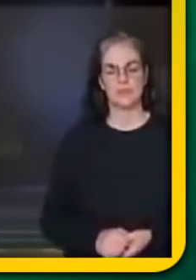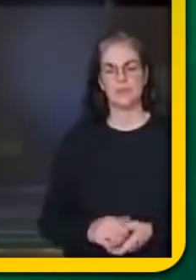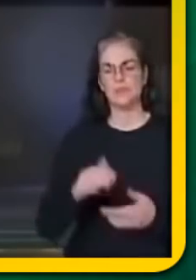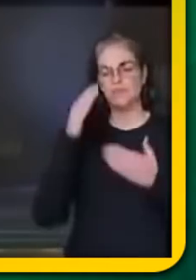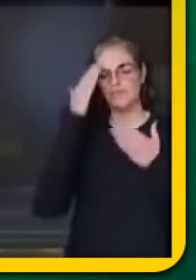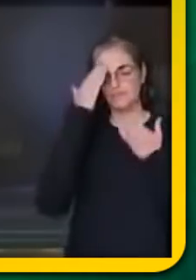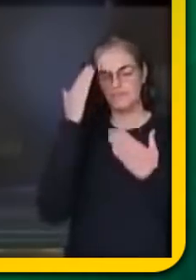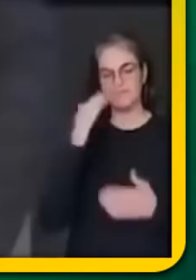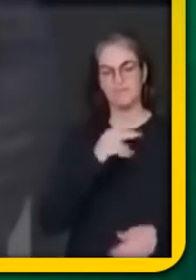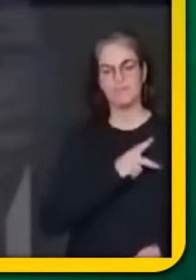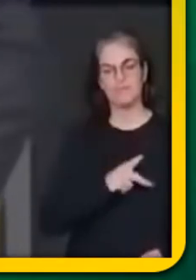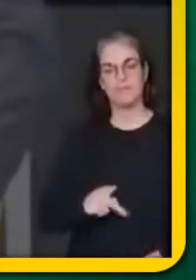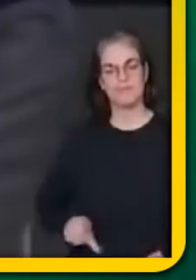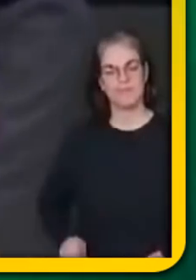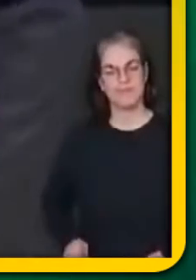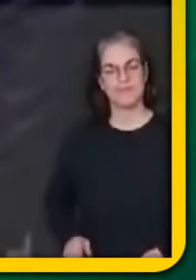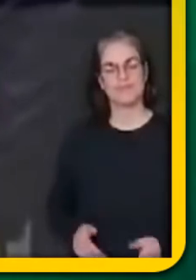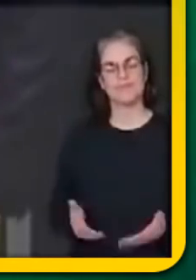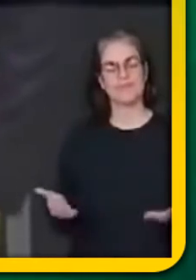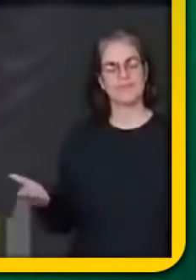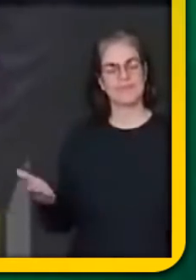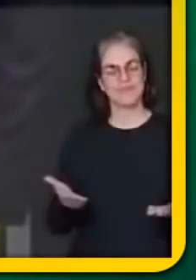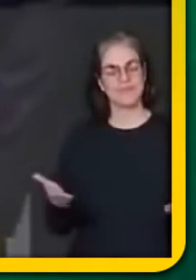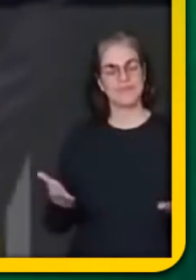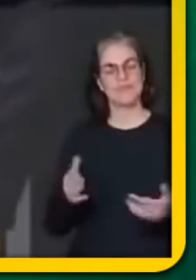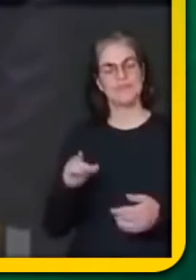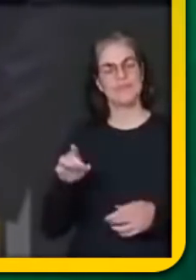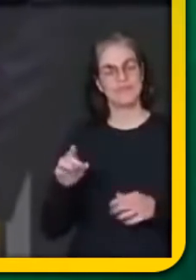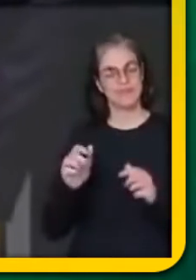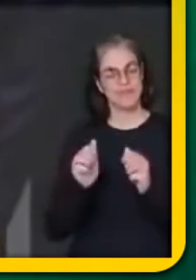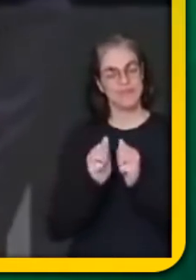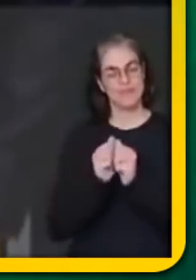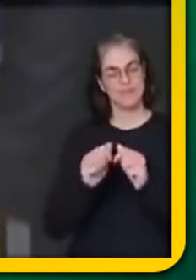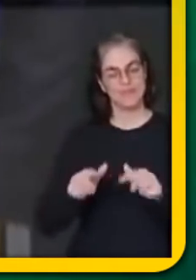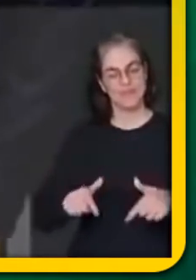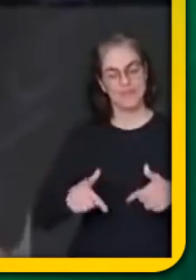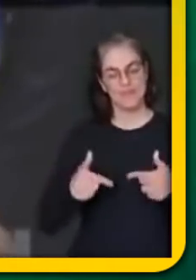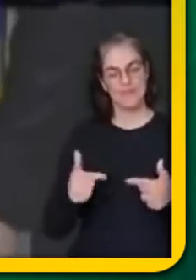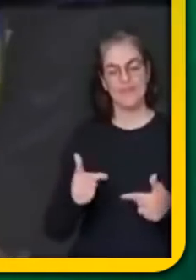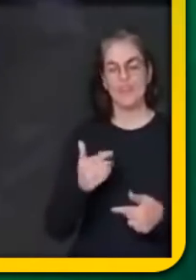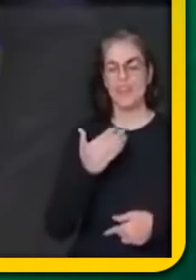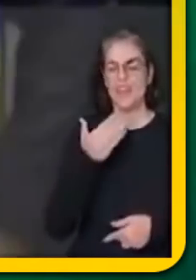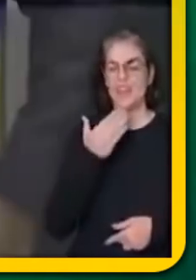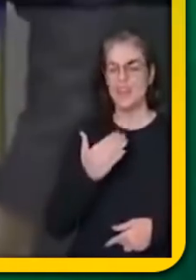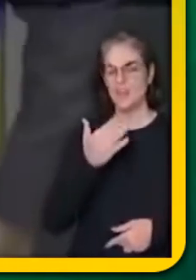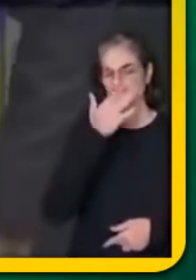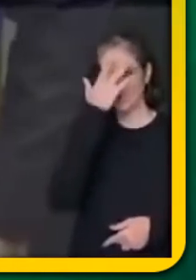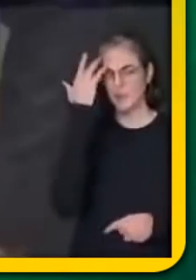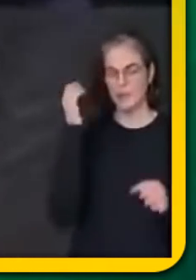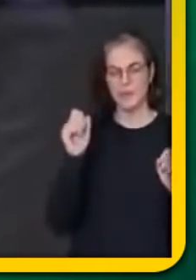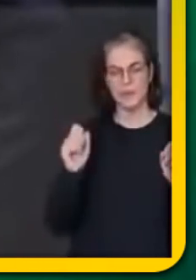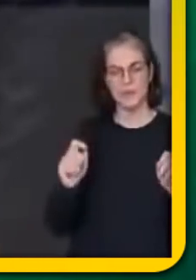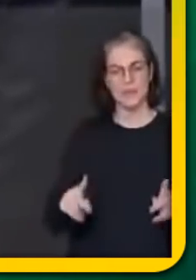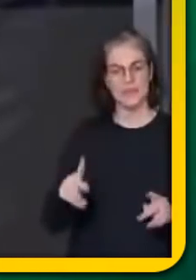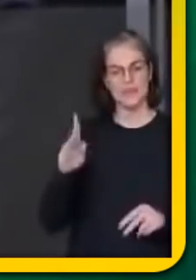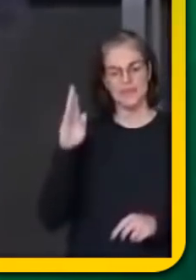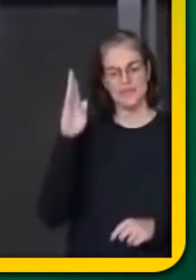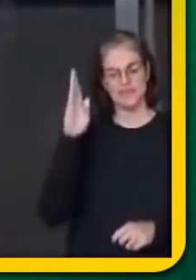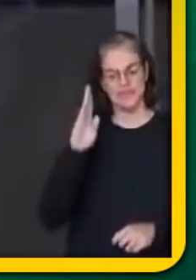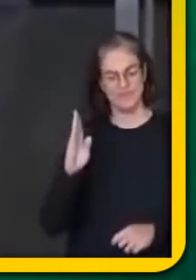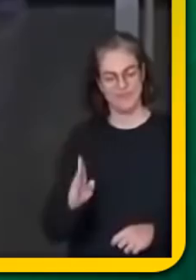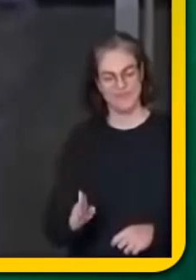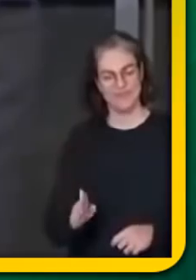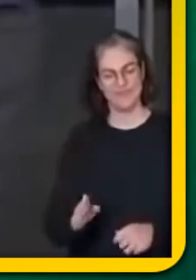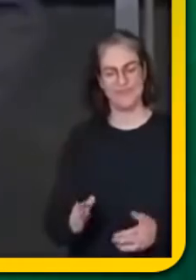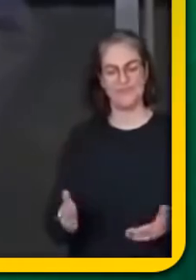Obrigado, presidente. O senhor também faz parte dessa luta em favor dos aposentados de todo o país. Primeiro, eu